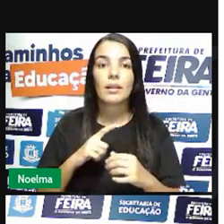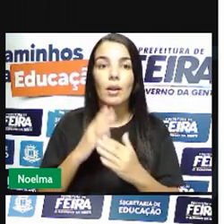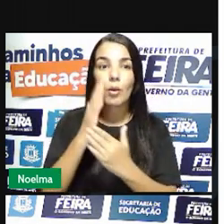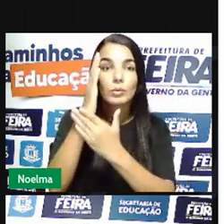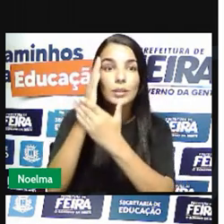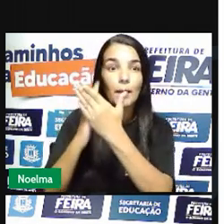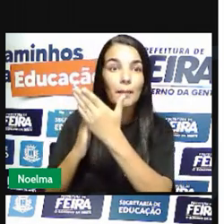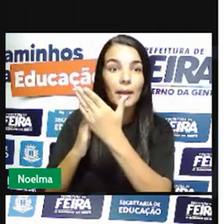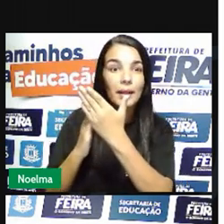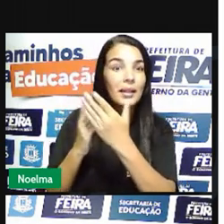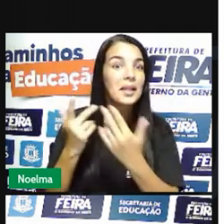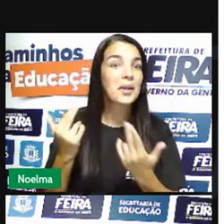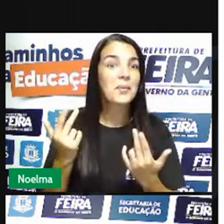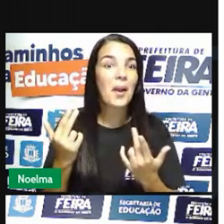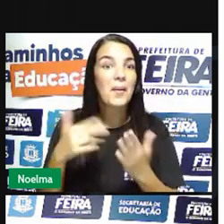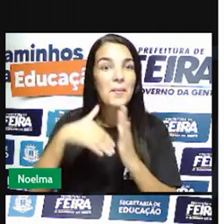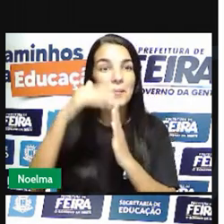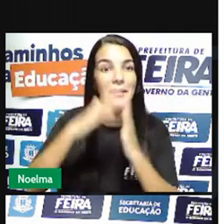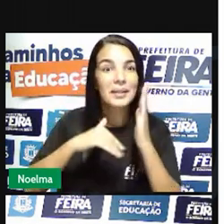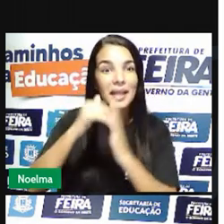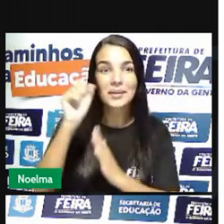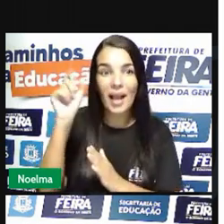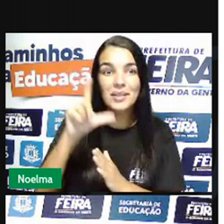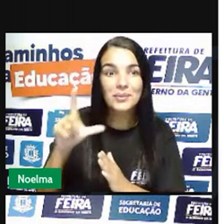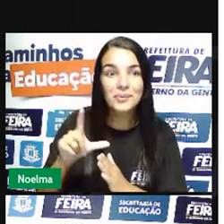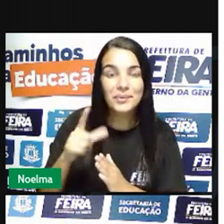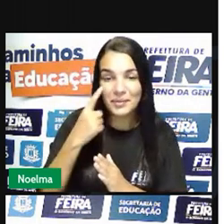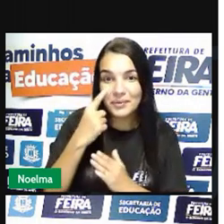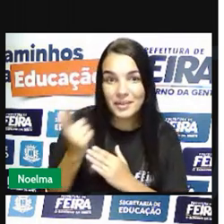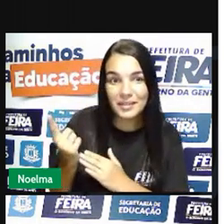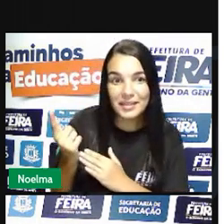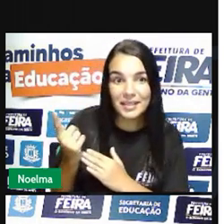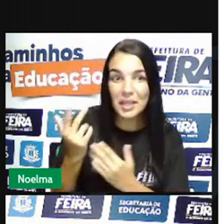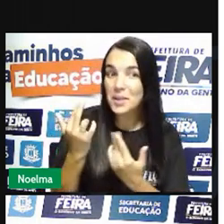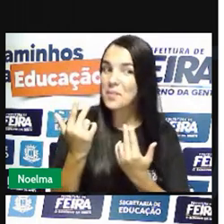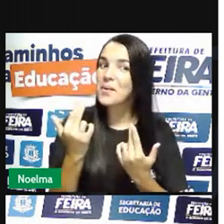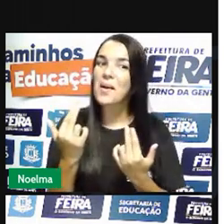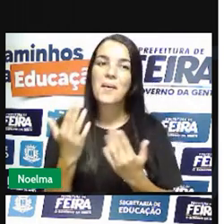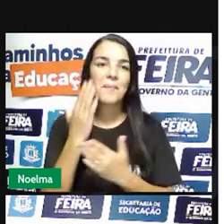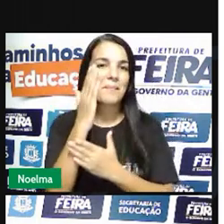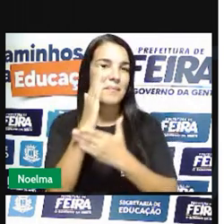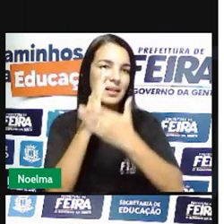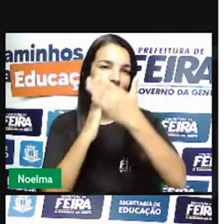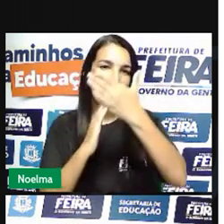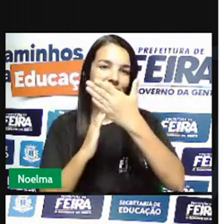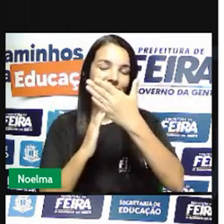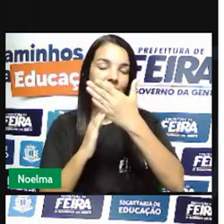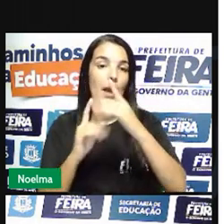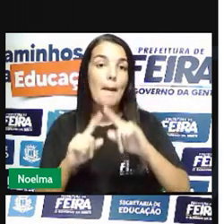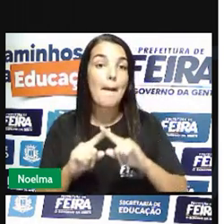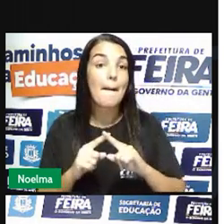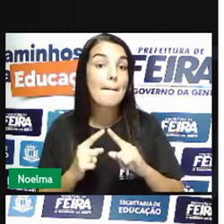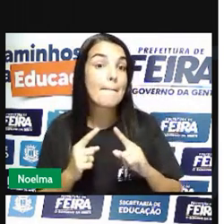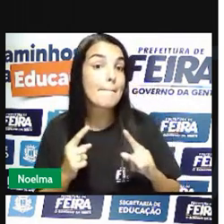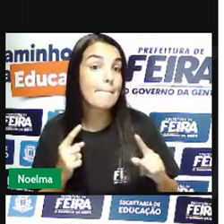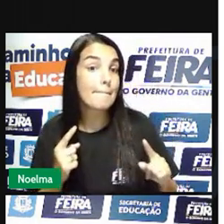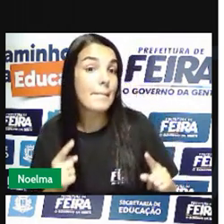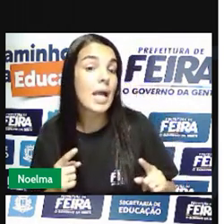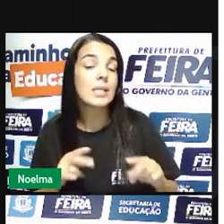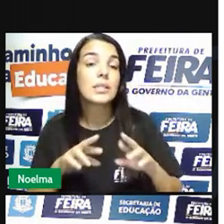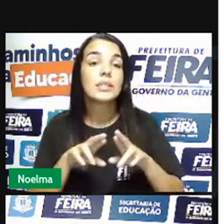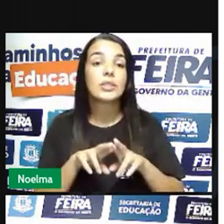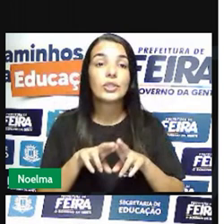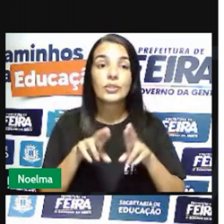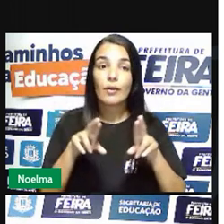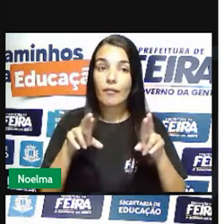mesma foi metade não é metade na primeira metade na segunda e metade aí também na terceira